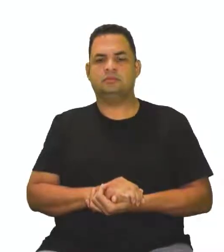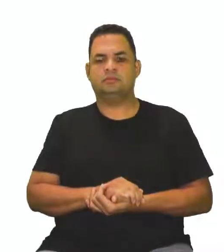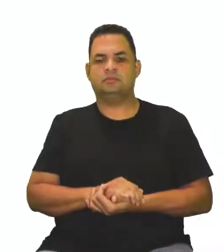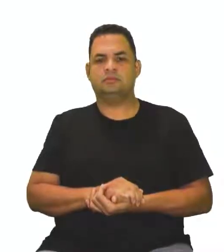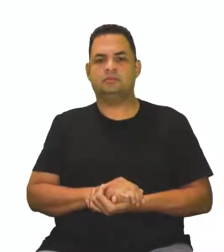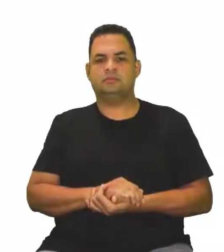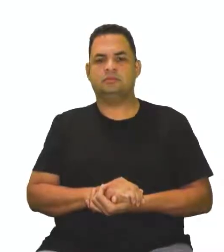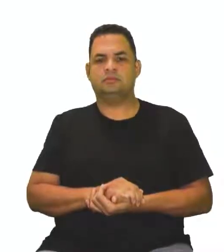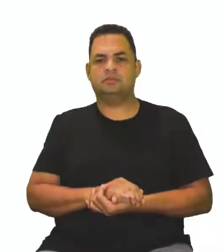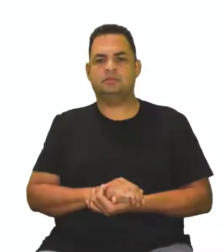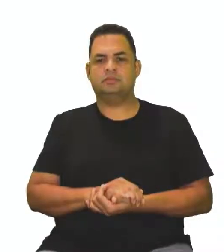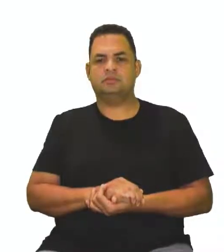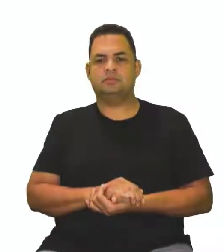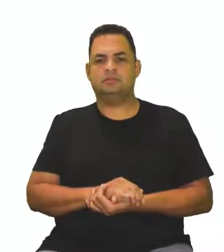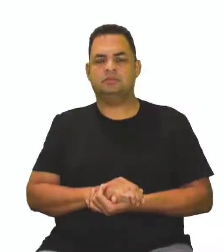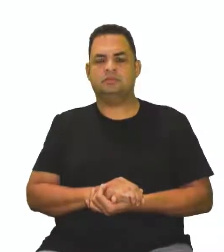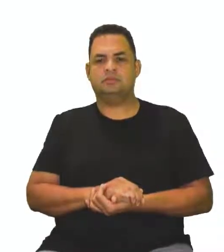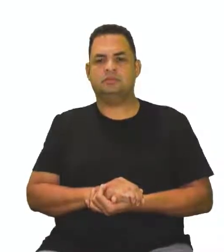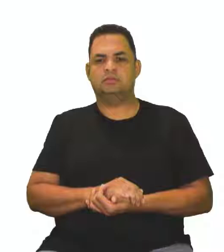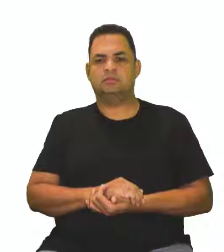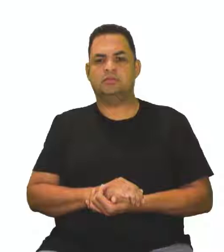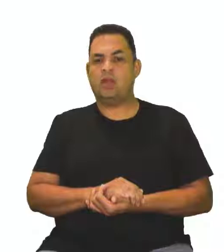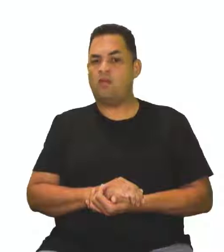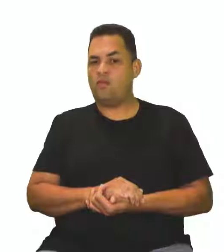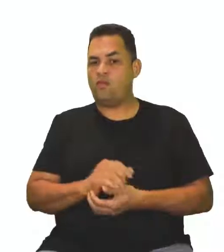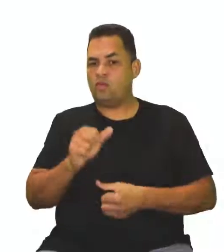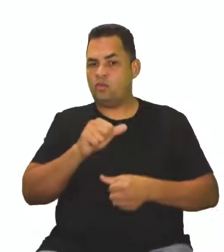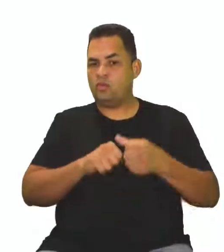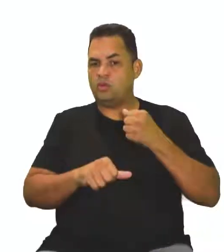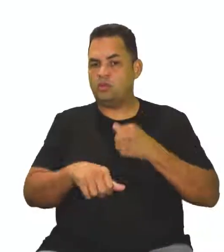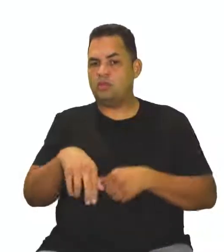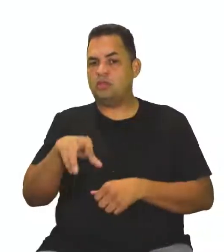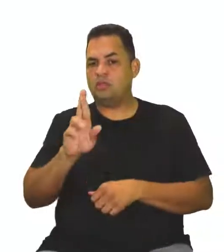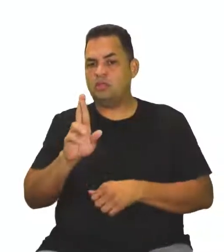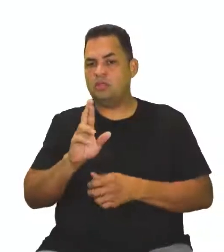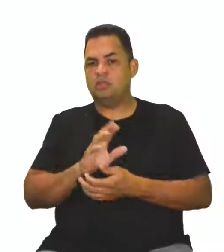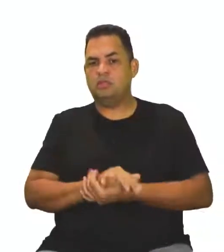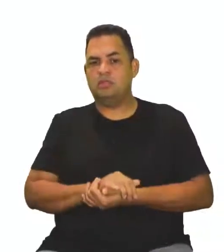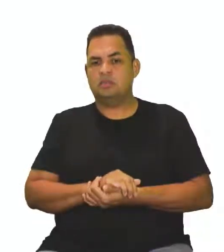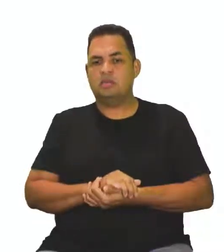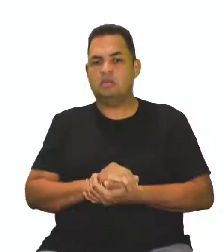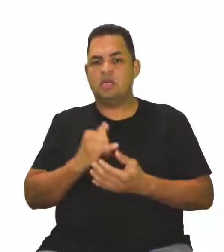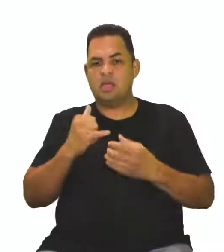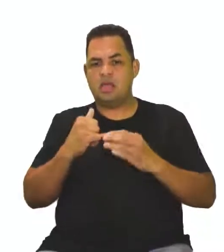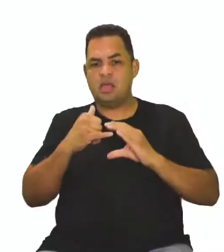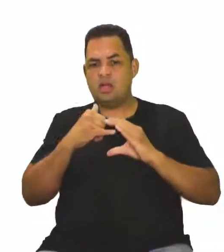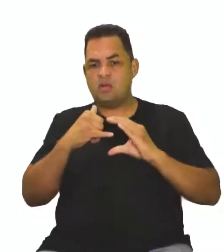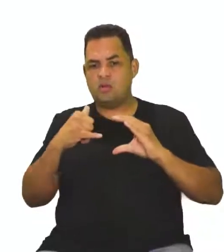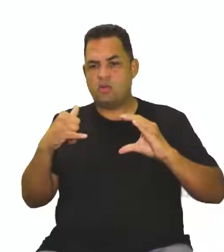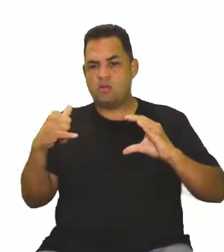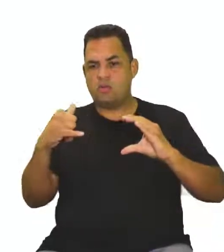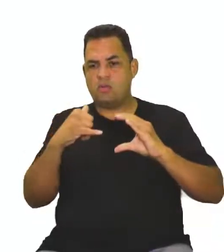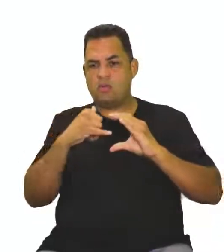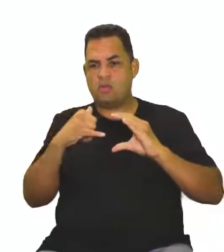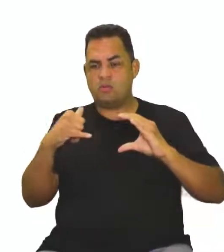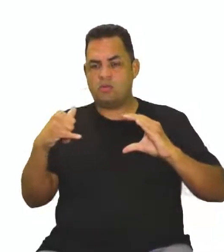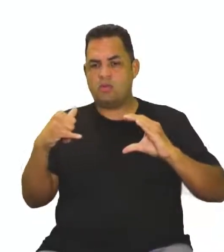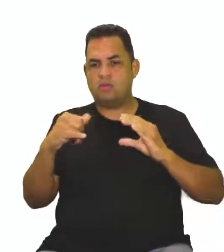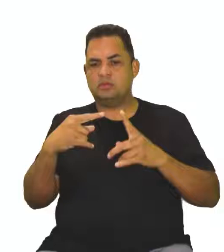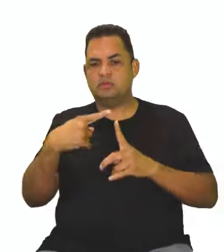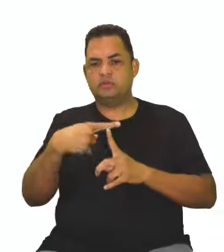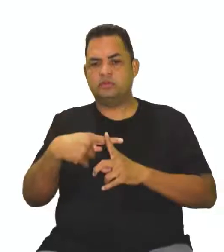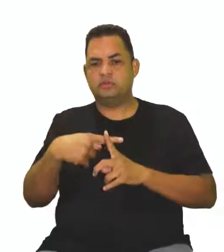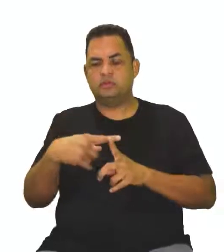inverso do inverso das resistências e a corrente aqui também a gente soma,